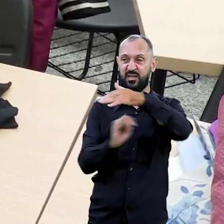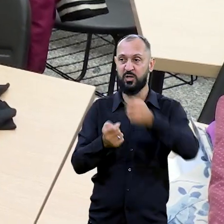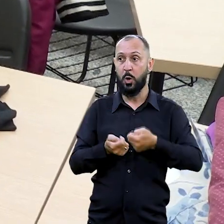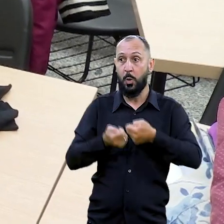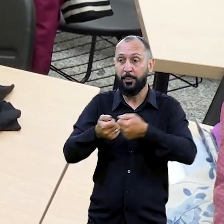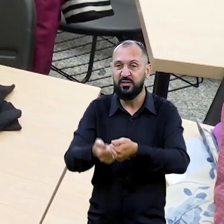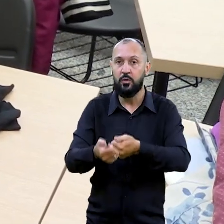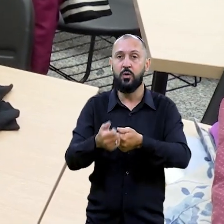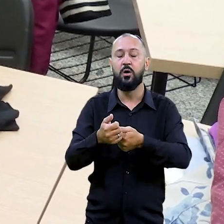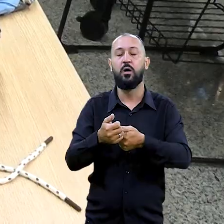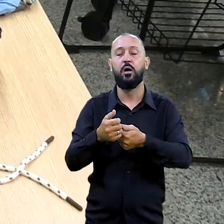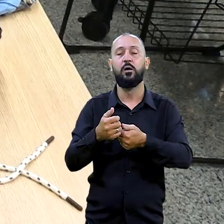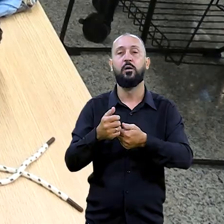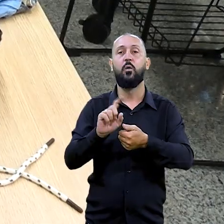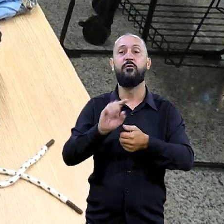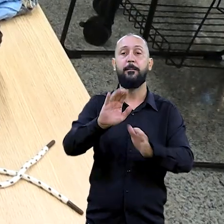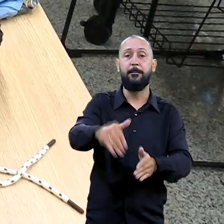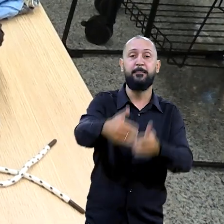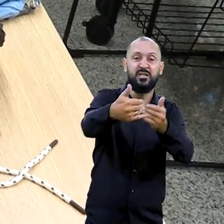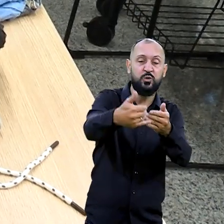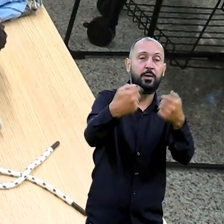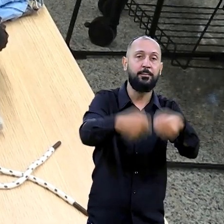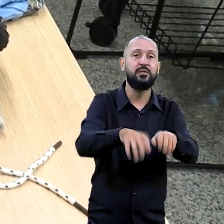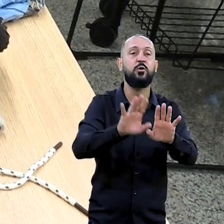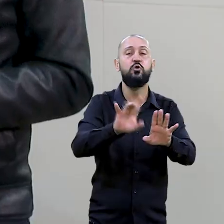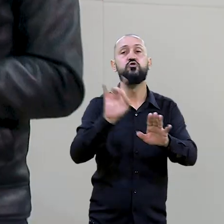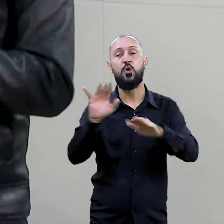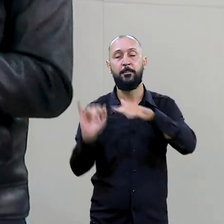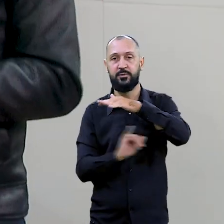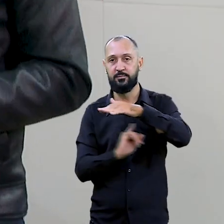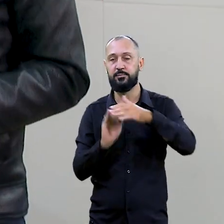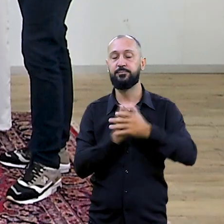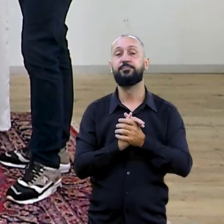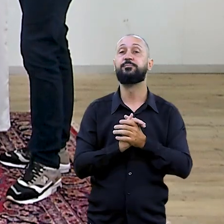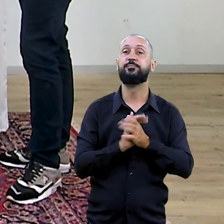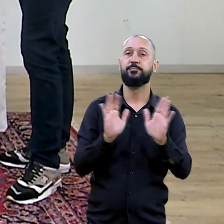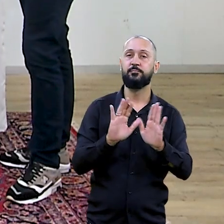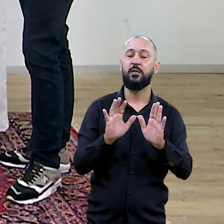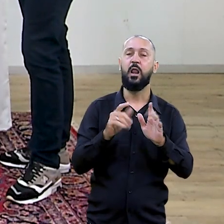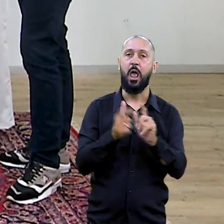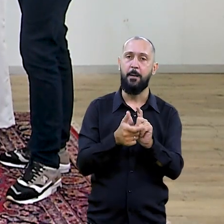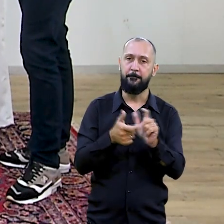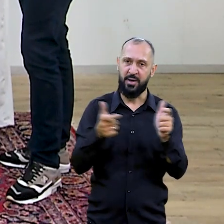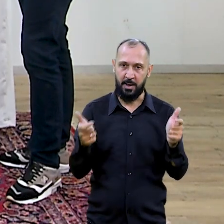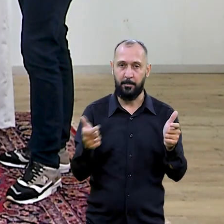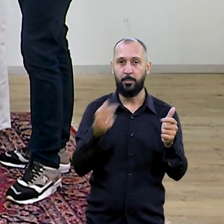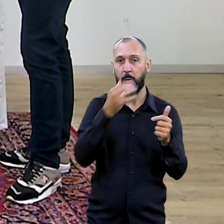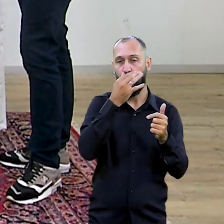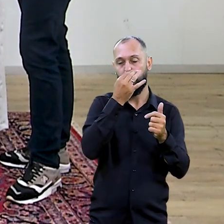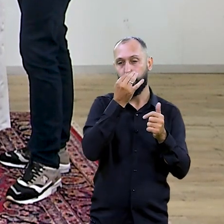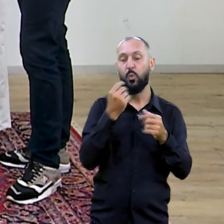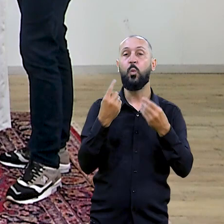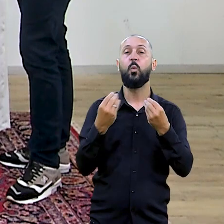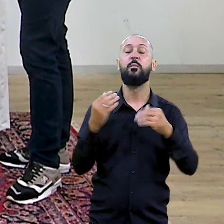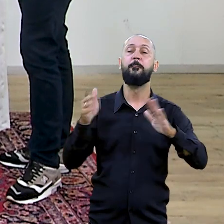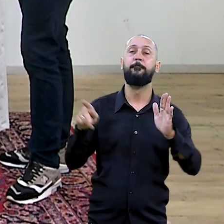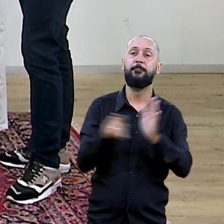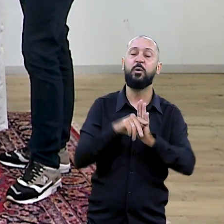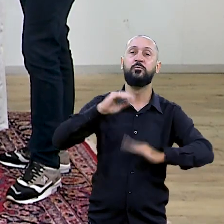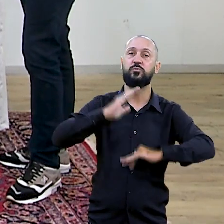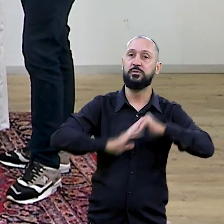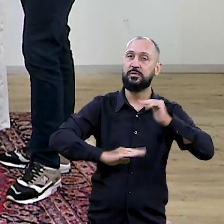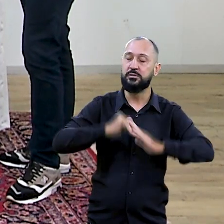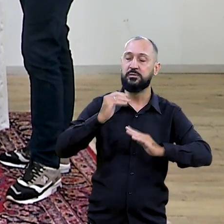eles são doados para entidades especificamente, vão direto para pessoas que estão em necessidade ou só para entidades? Não, ela é bem ampla, né? Como é a campanha